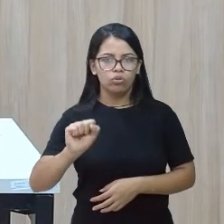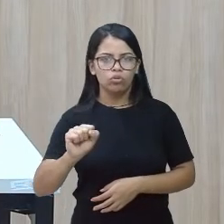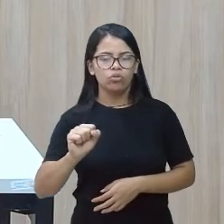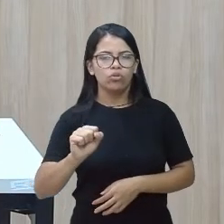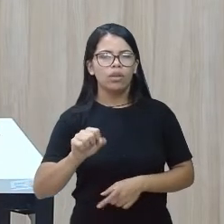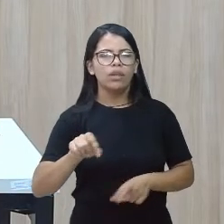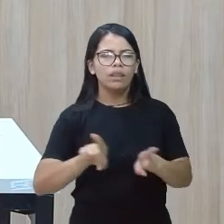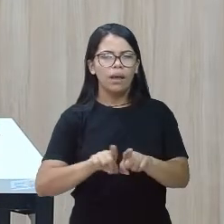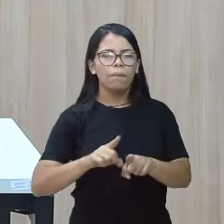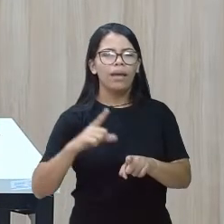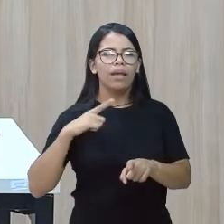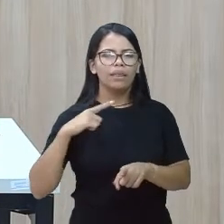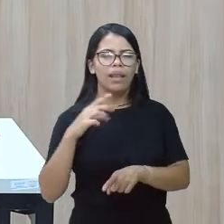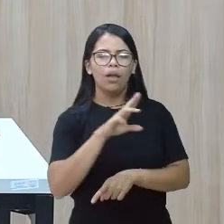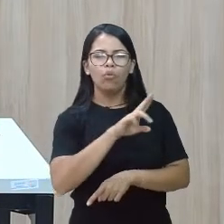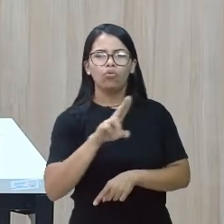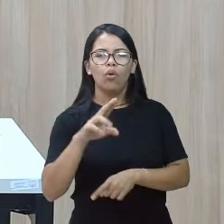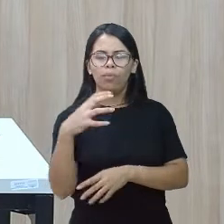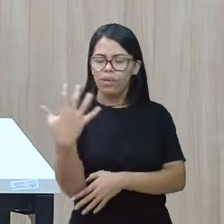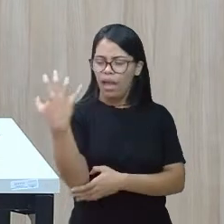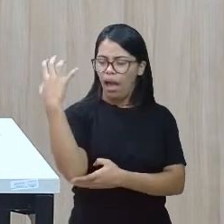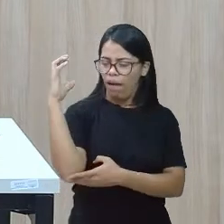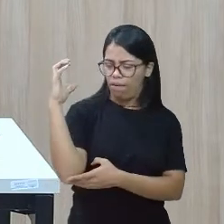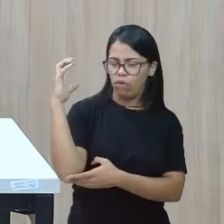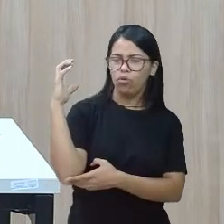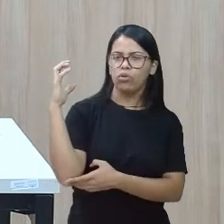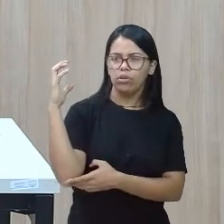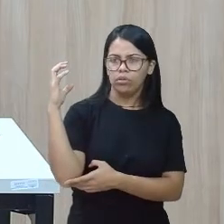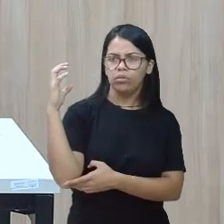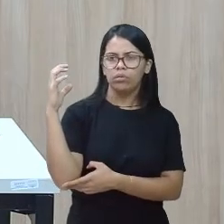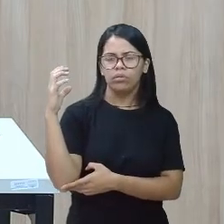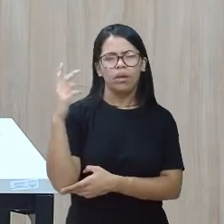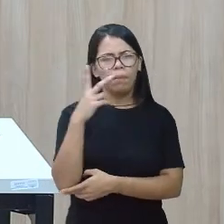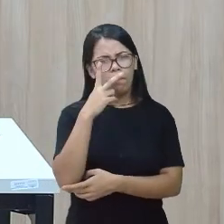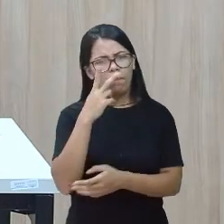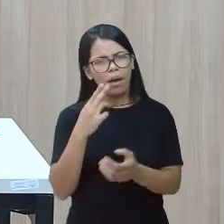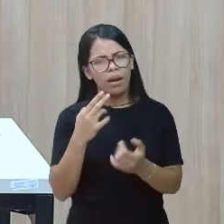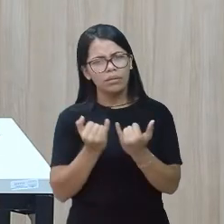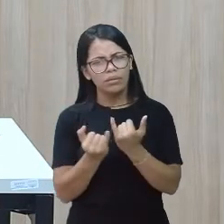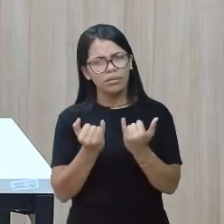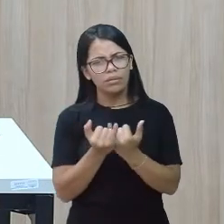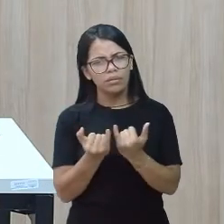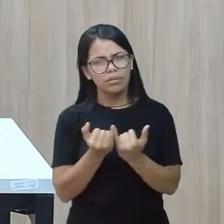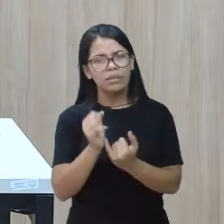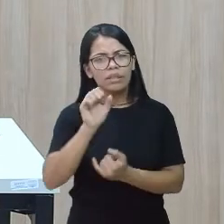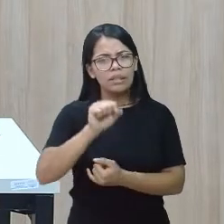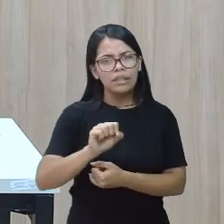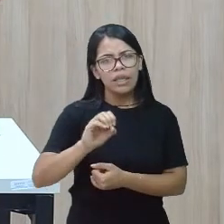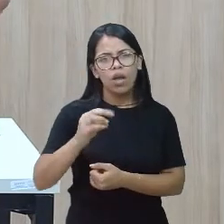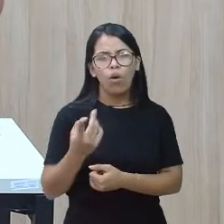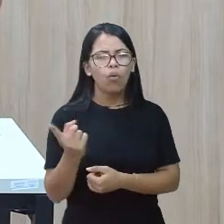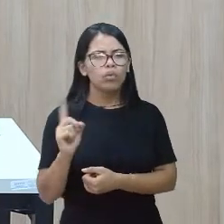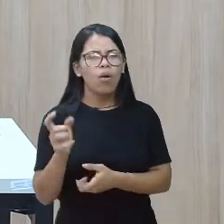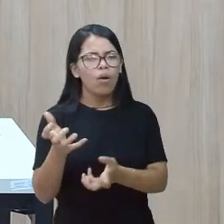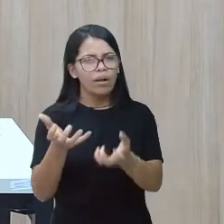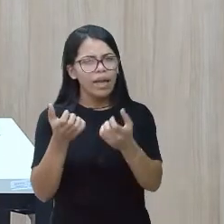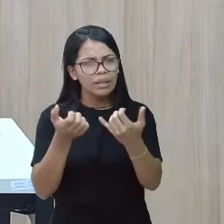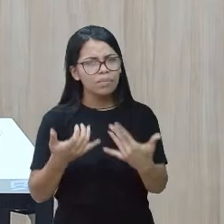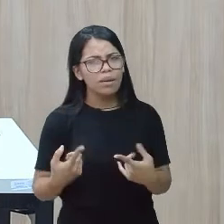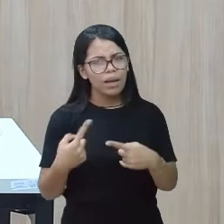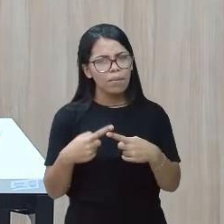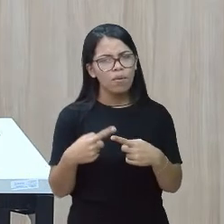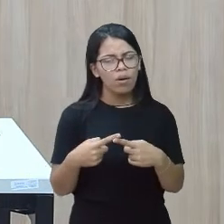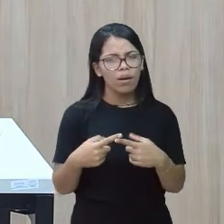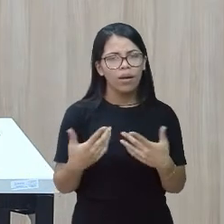chamada também de árvore brônquica. Será que parece mesmo, pessoal? Vamos botar sim ou não. Quem quiser justificar,